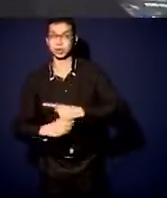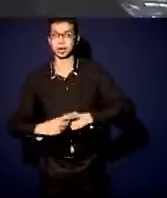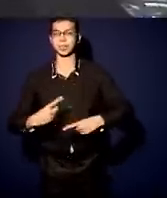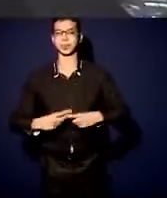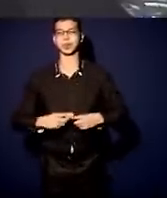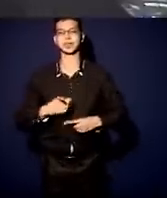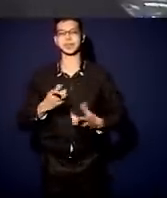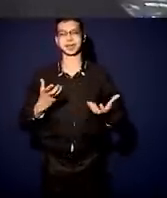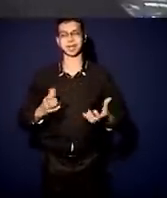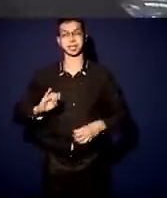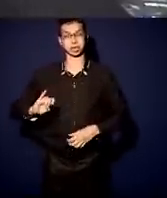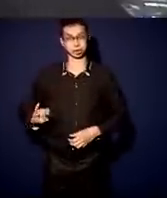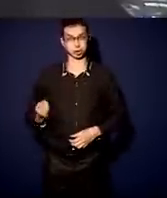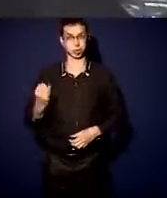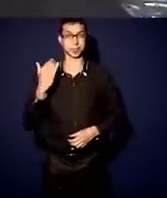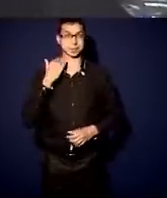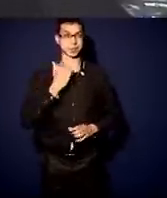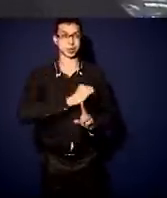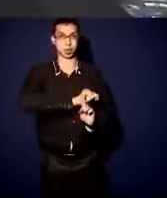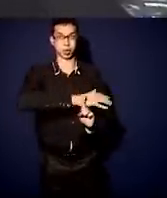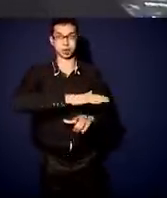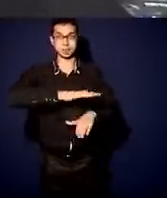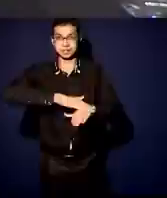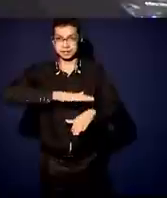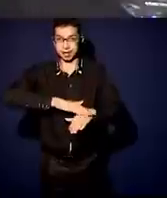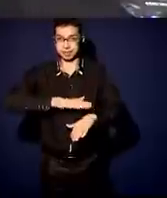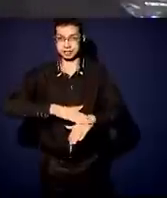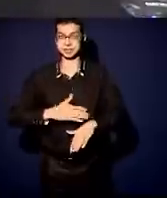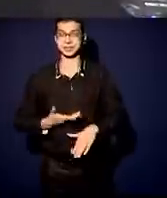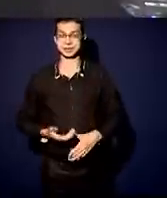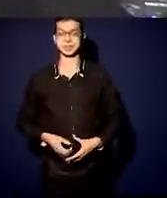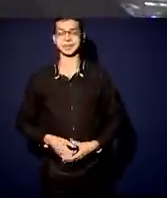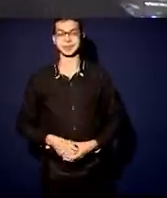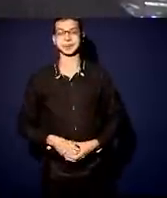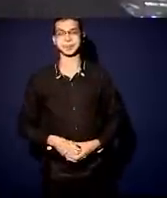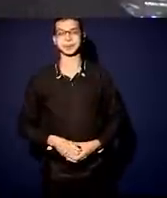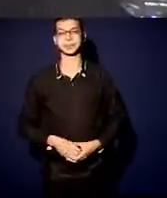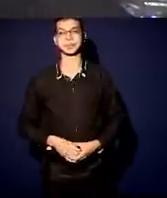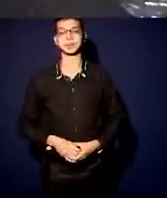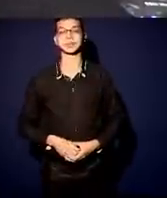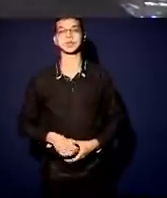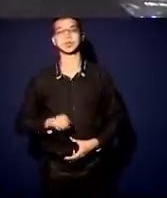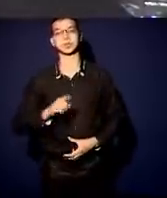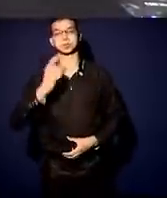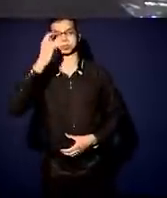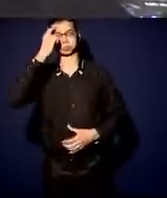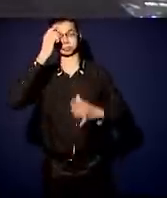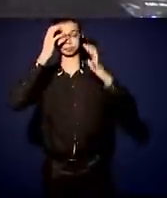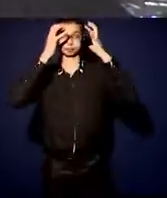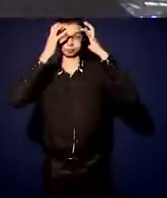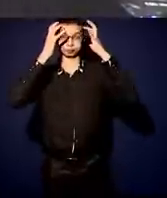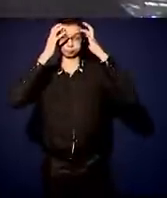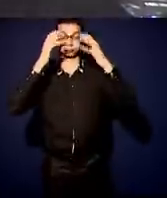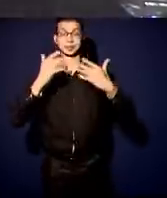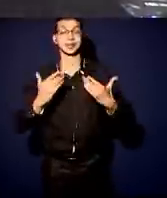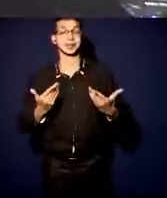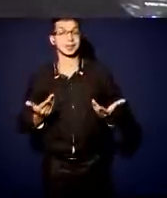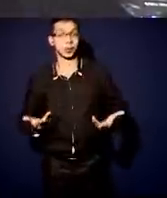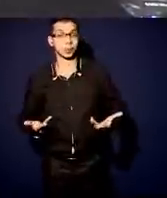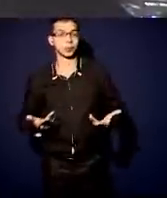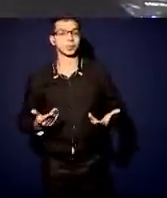que o banco central praticasse é seja na sua cabeça o que envolve em parte aquela